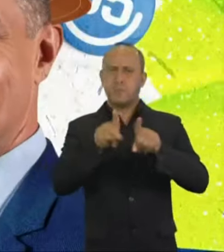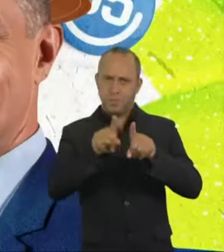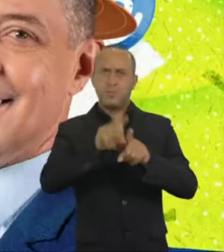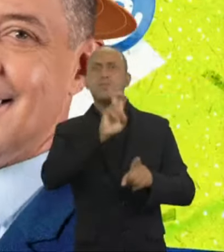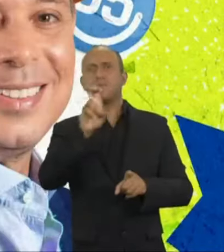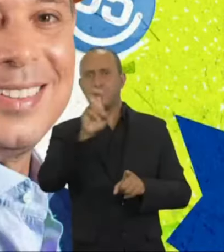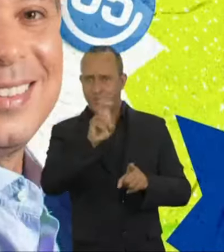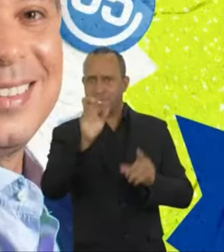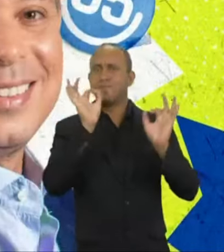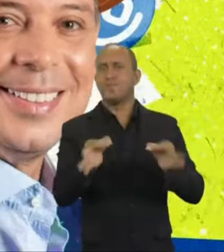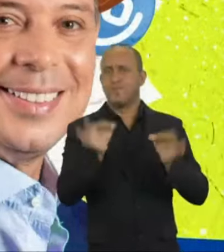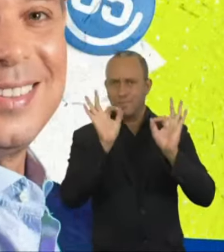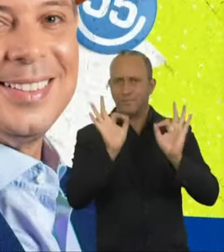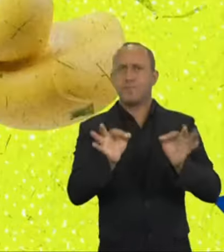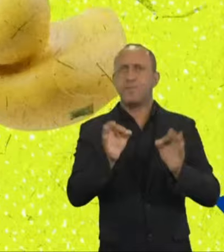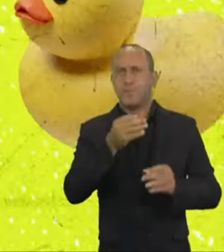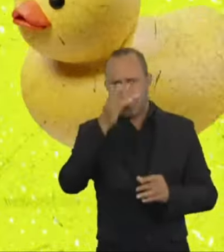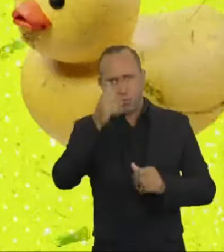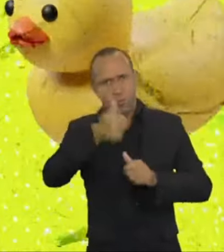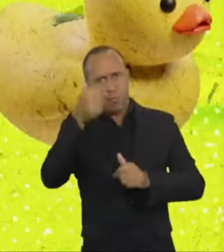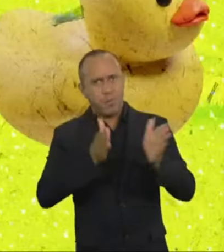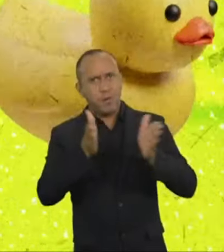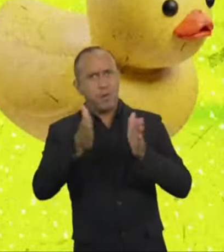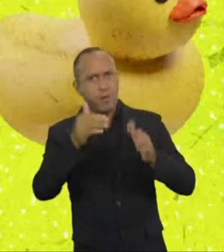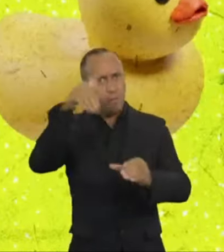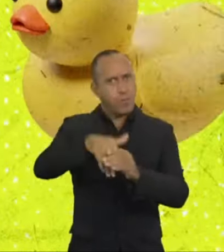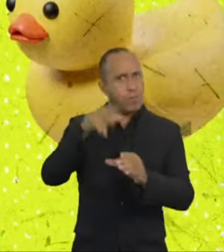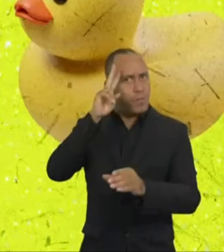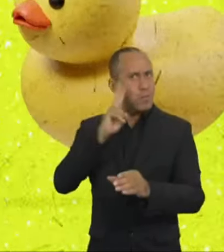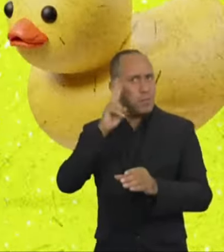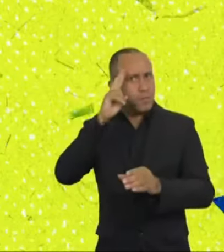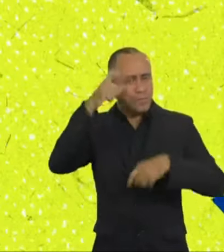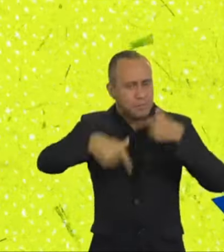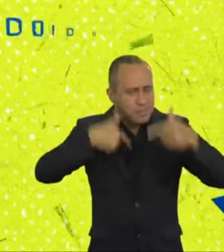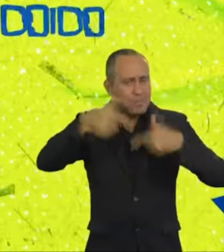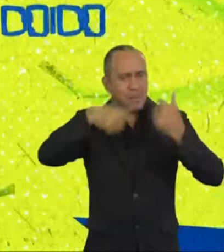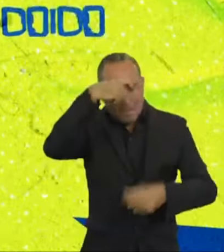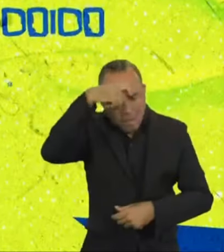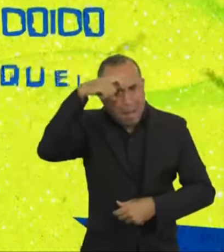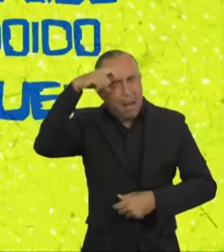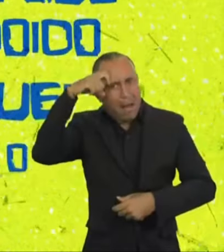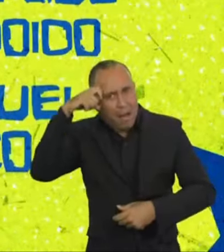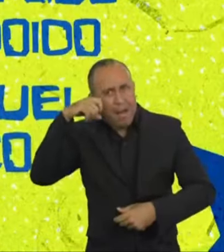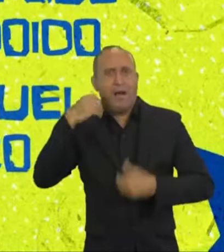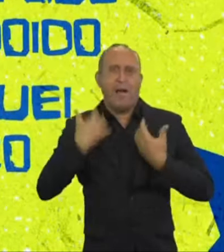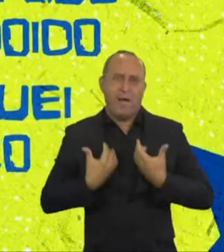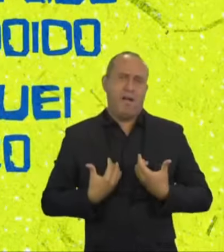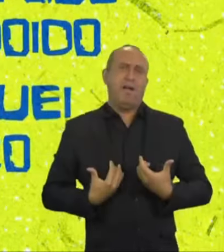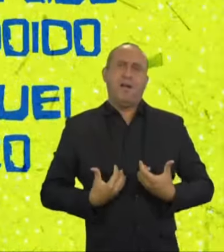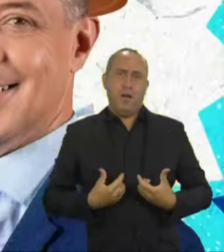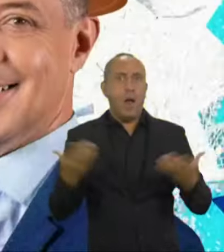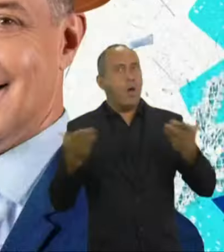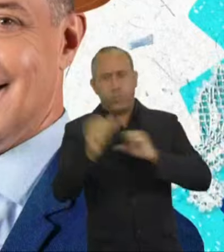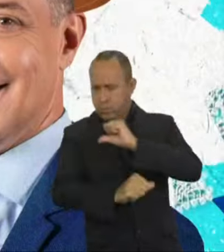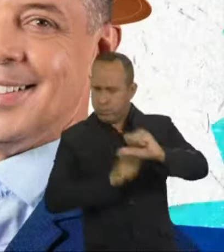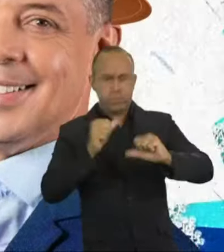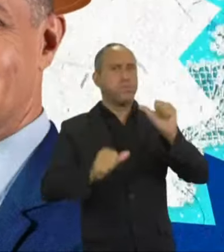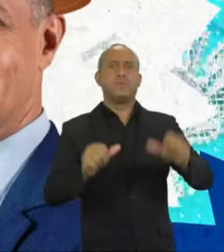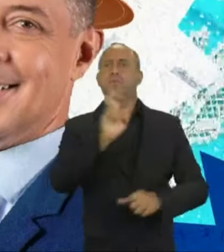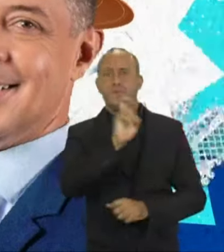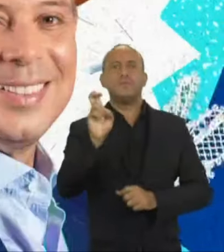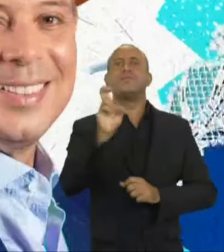Eu também voto no Fábio, nesse eu já tô decidindo. Homem, no primeiro turno eu votei, foi no Vomi. Trabalhei que nem um doido e dediquei com afinco. Mas agora,